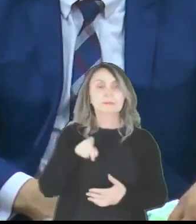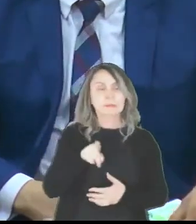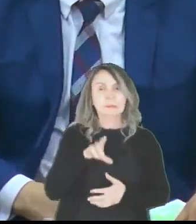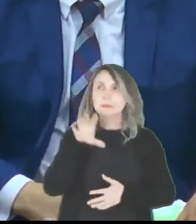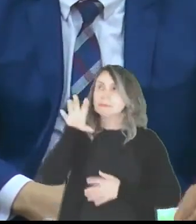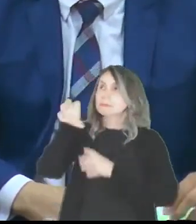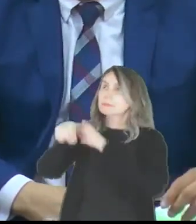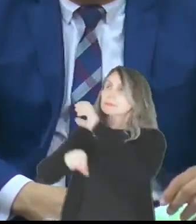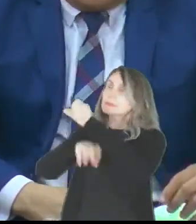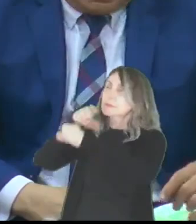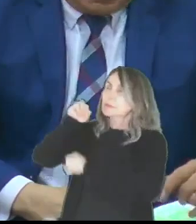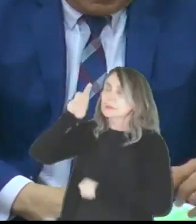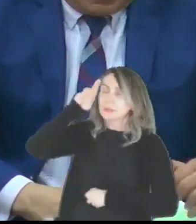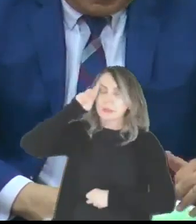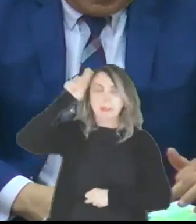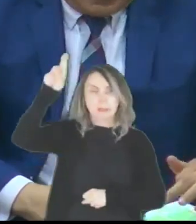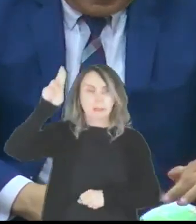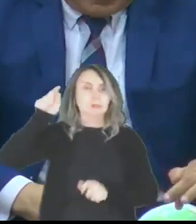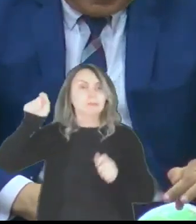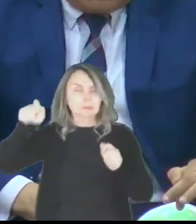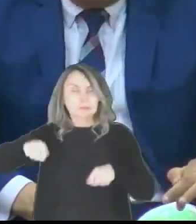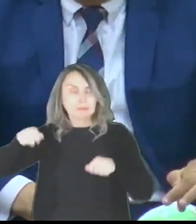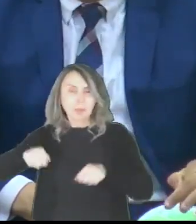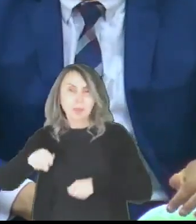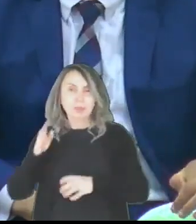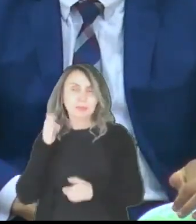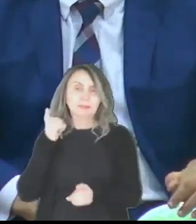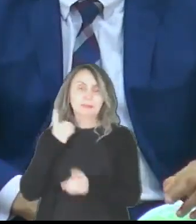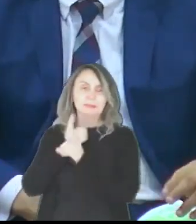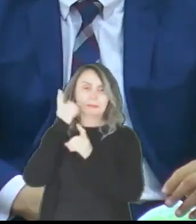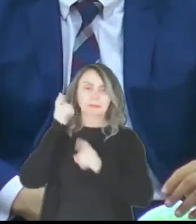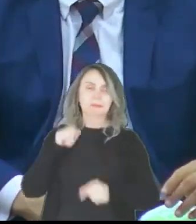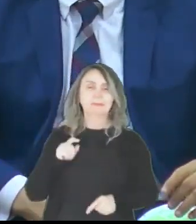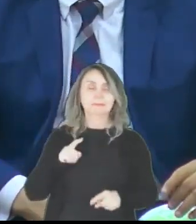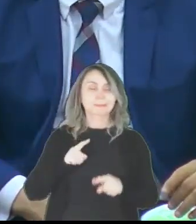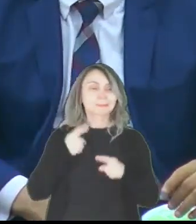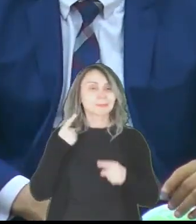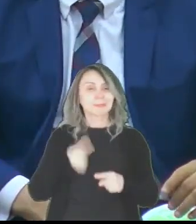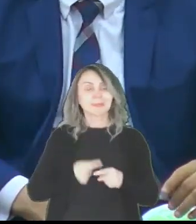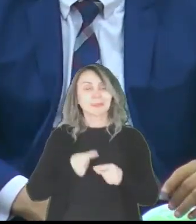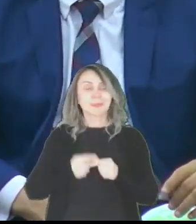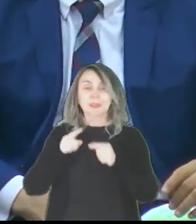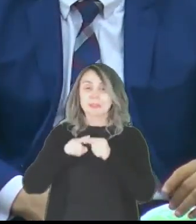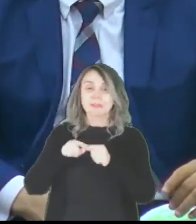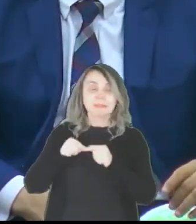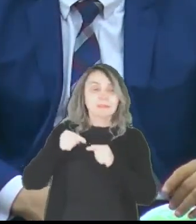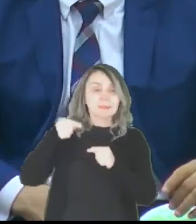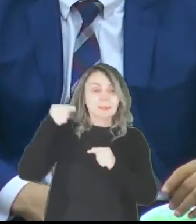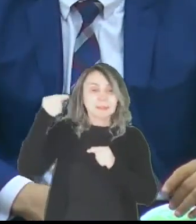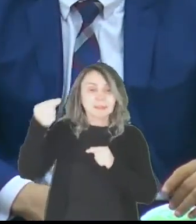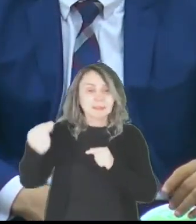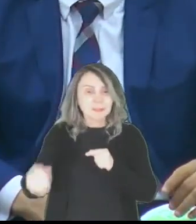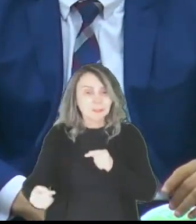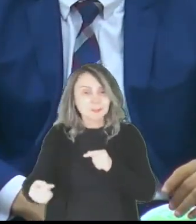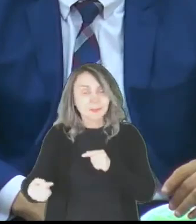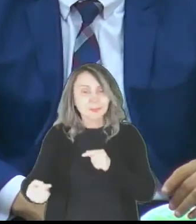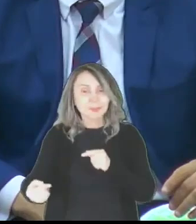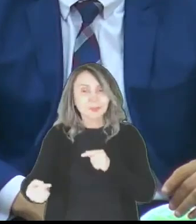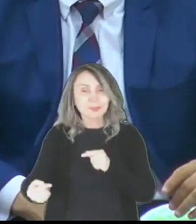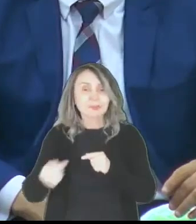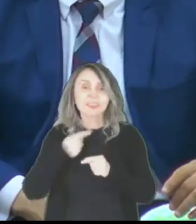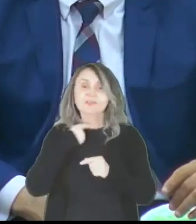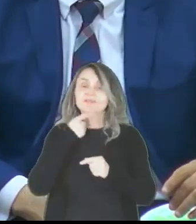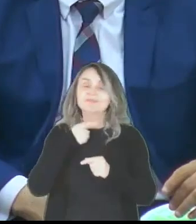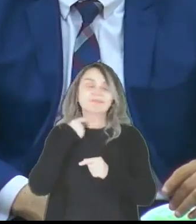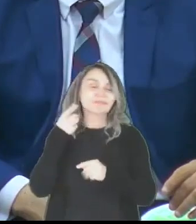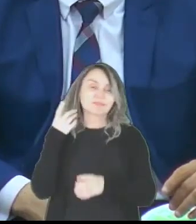pode achar. Vai chegar tempo, irmão, que as pessoas elas vão procurar depois que Cristo buscar a igreja, no período